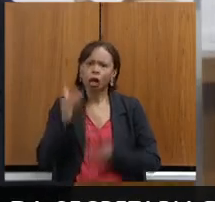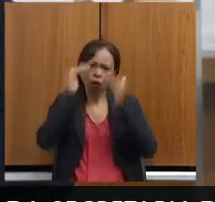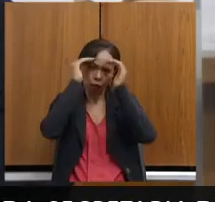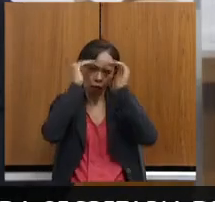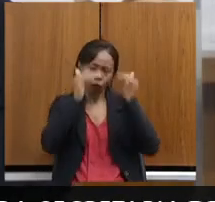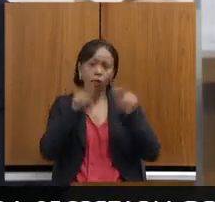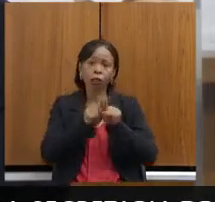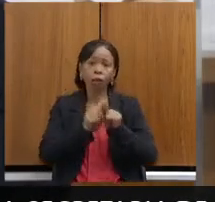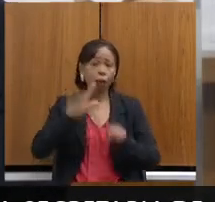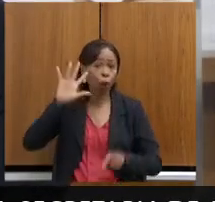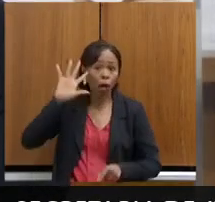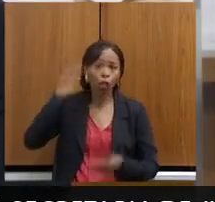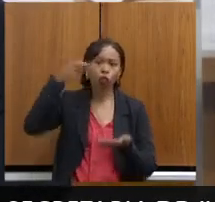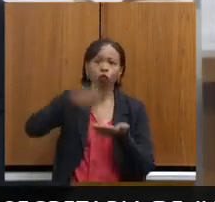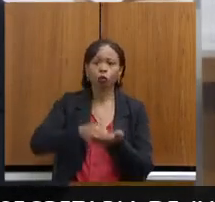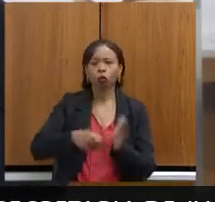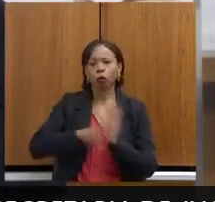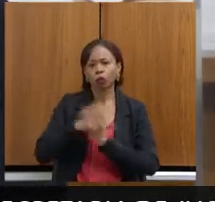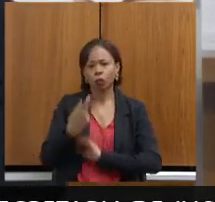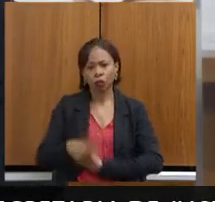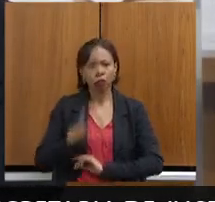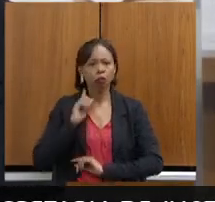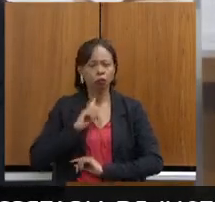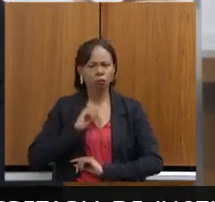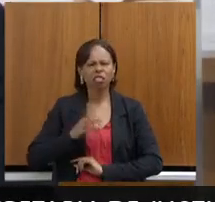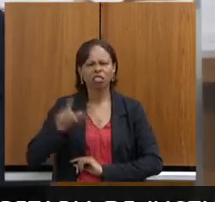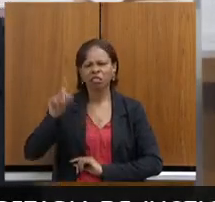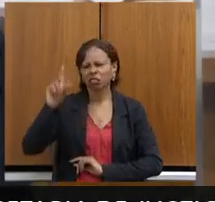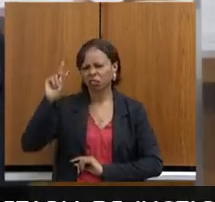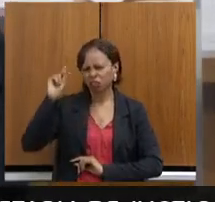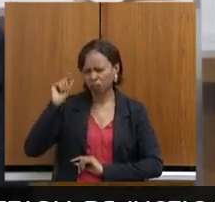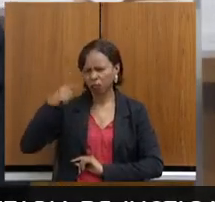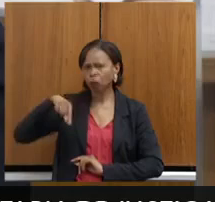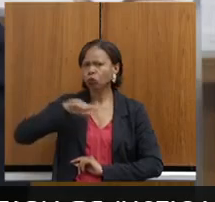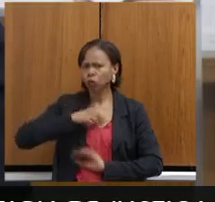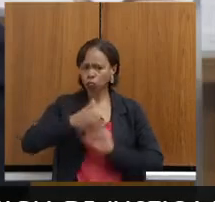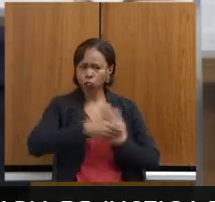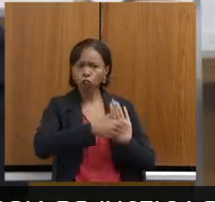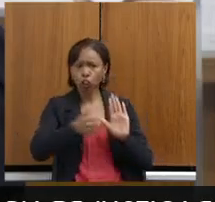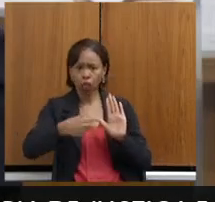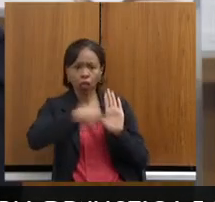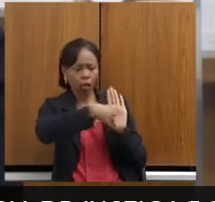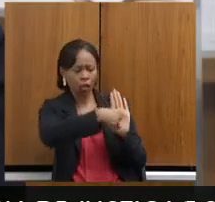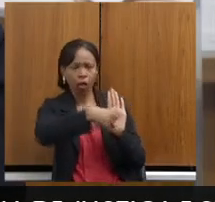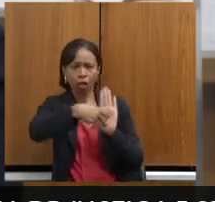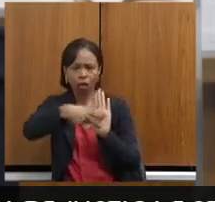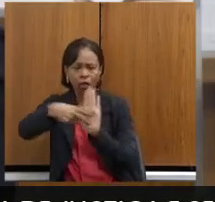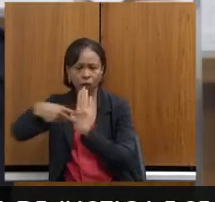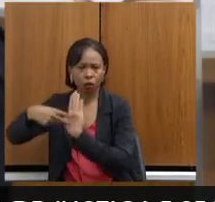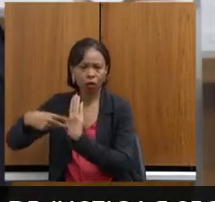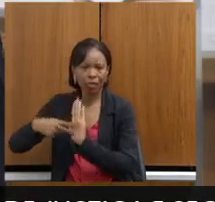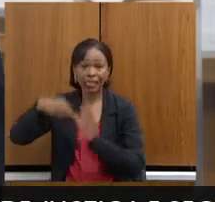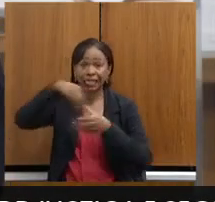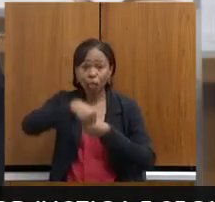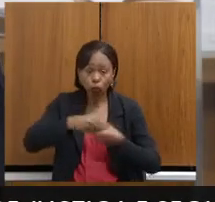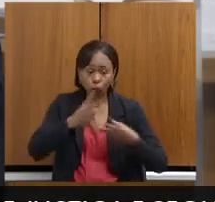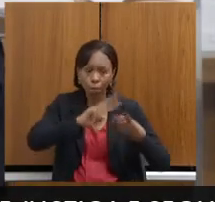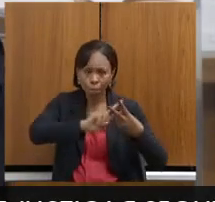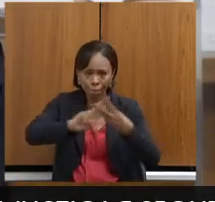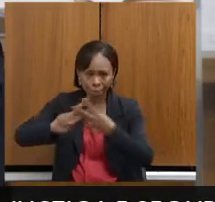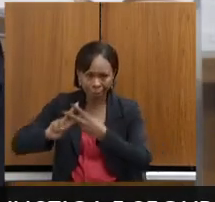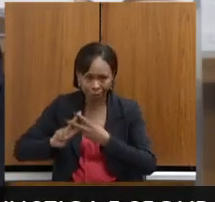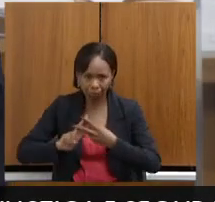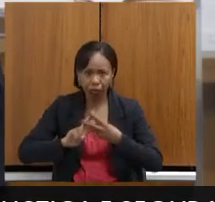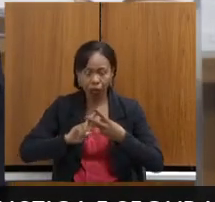isso gera uma Providência Nossa aqui de Minas Então já há muito tempo a gente vem tirando o sistema prisional das células principalmente qualquer